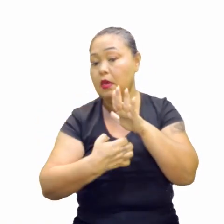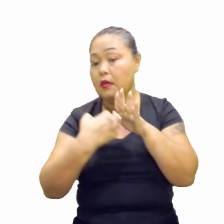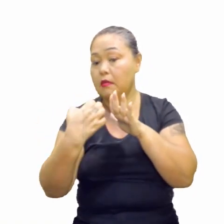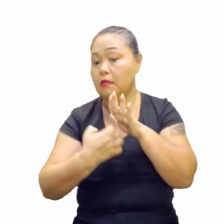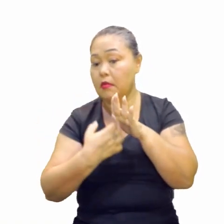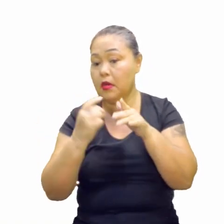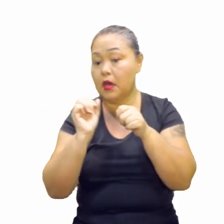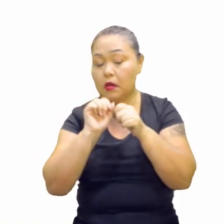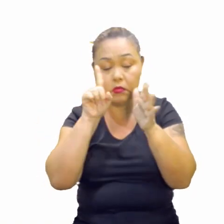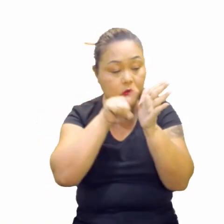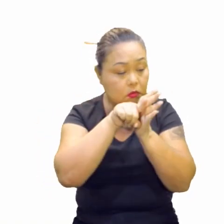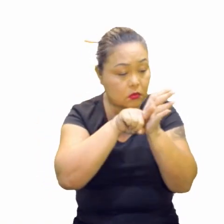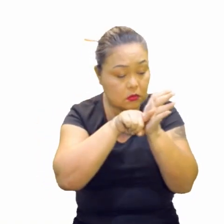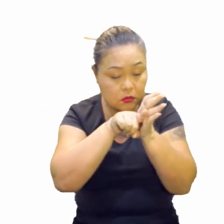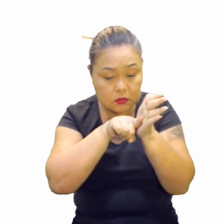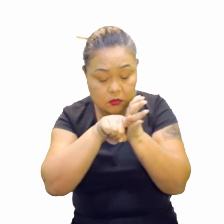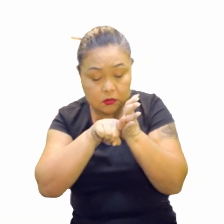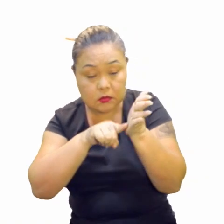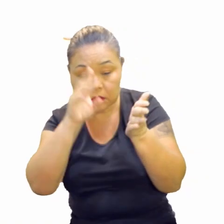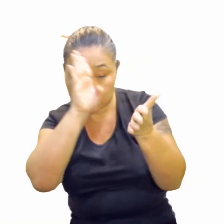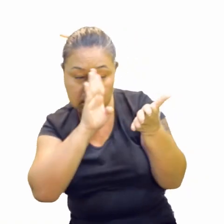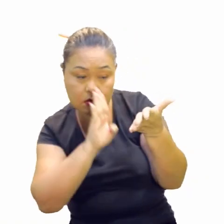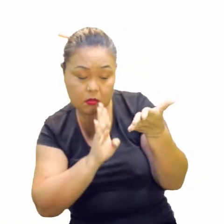pesquisa que o Brasil hoje é o